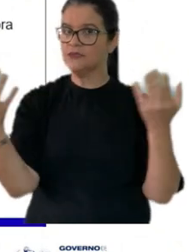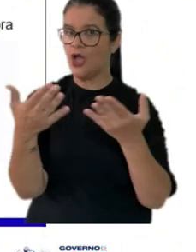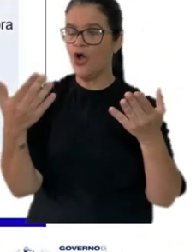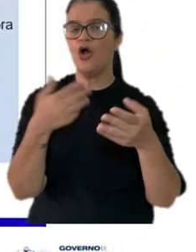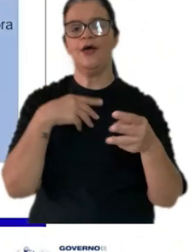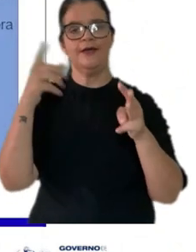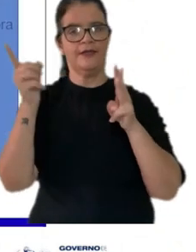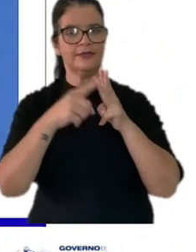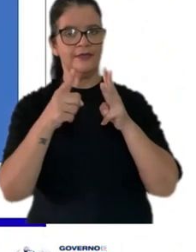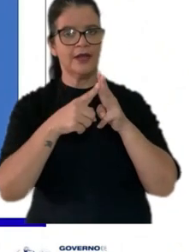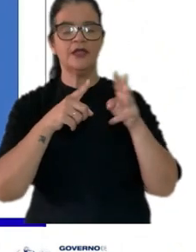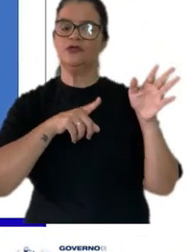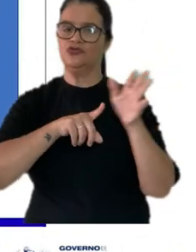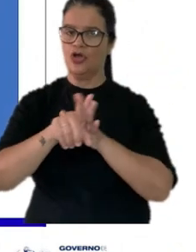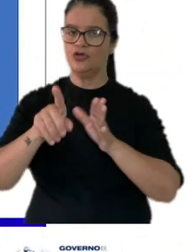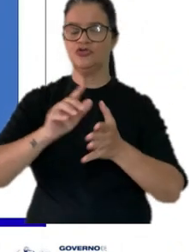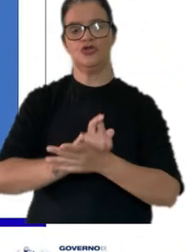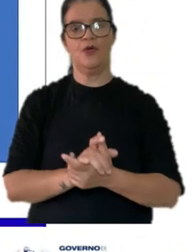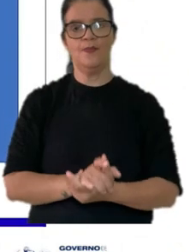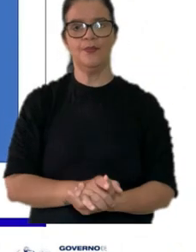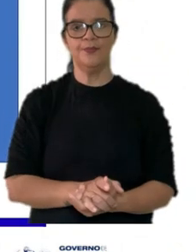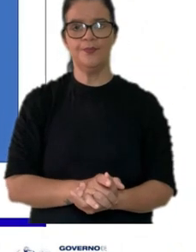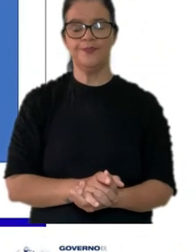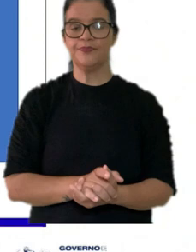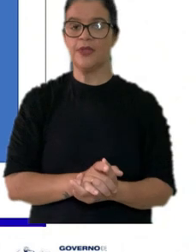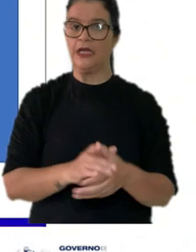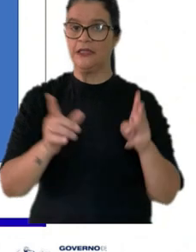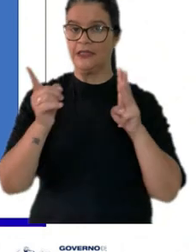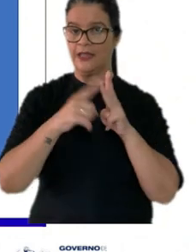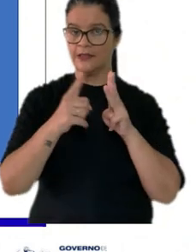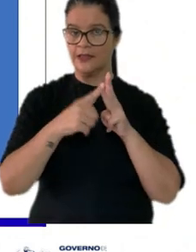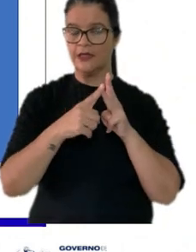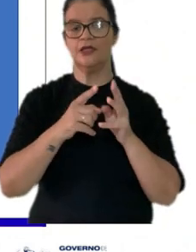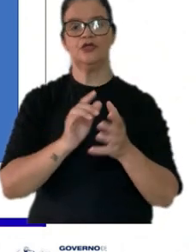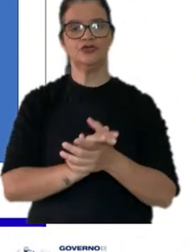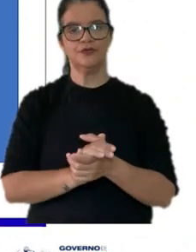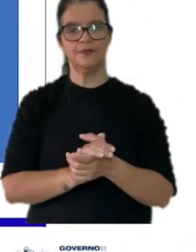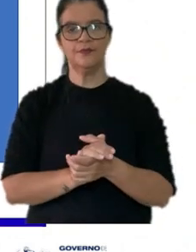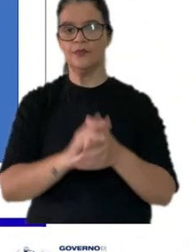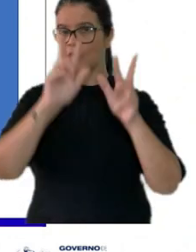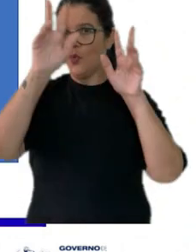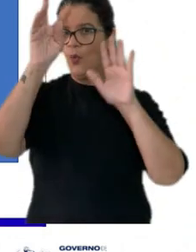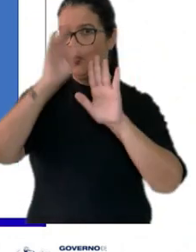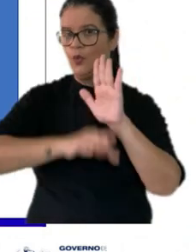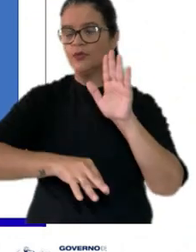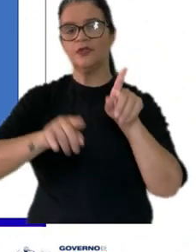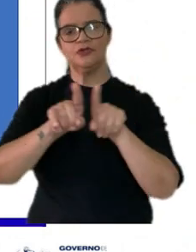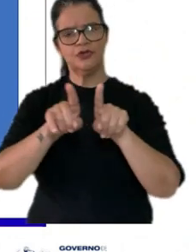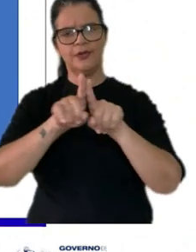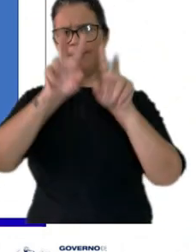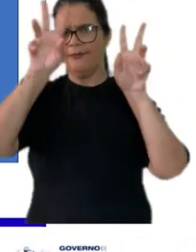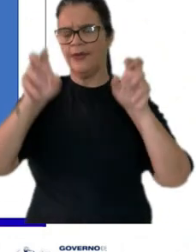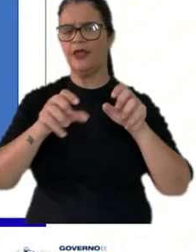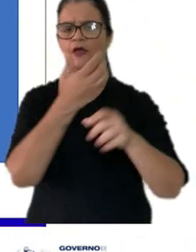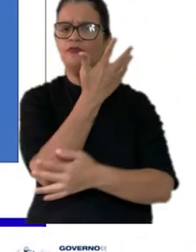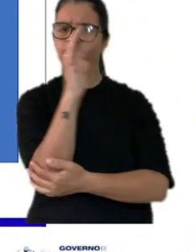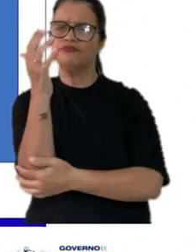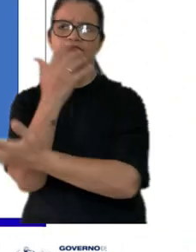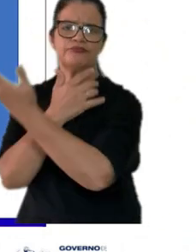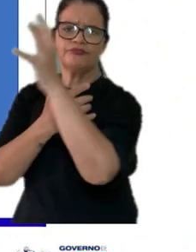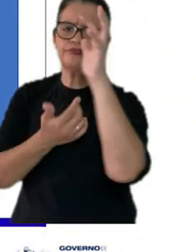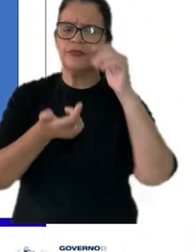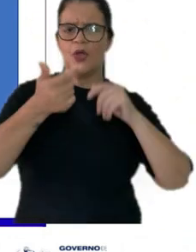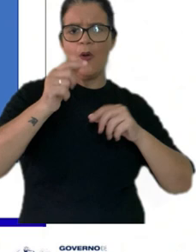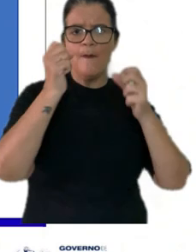3 na questão 3 o texto também tem como título reflorestamento pode gerar